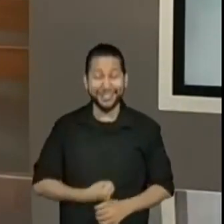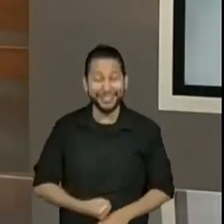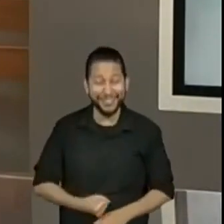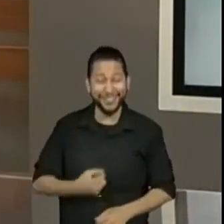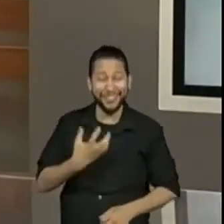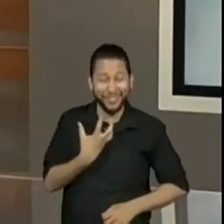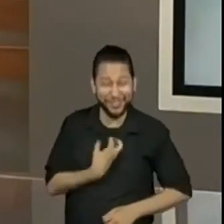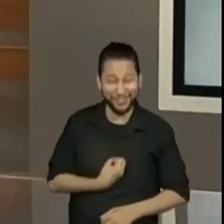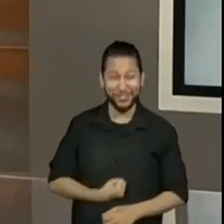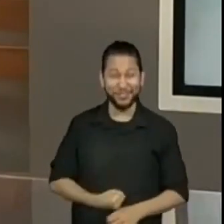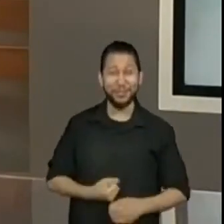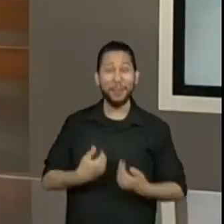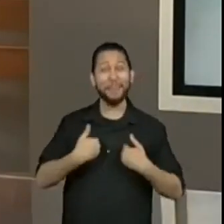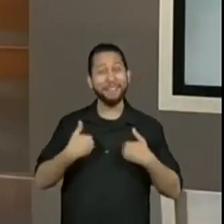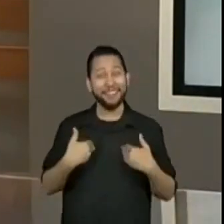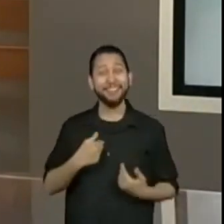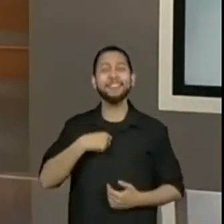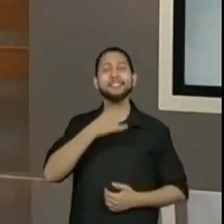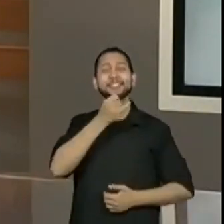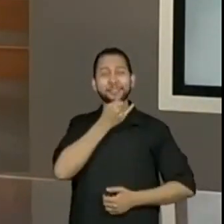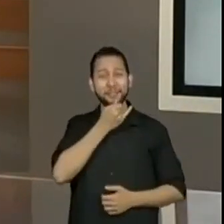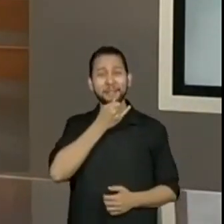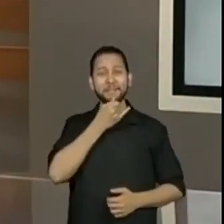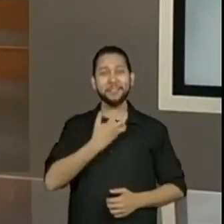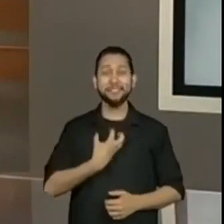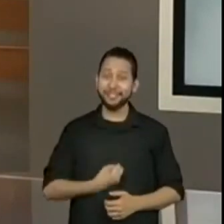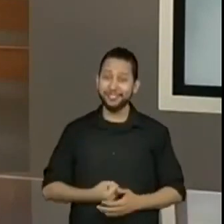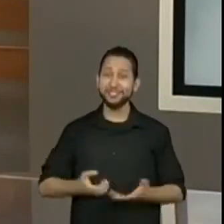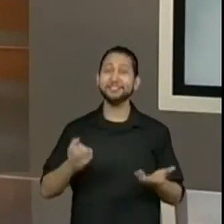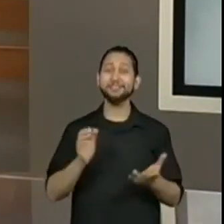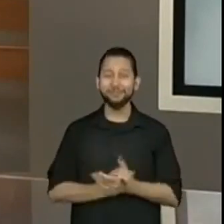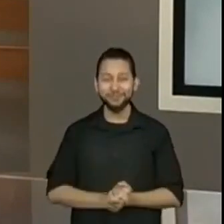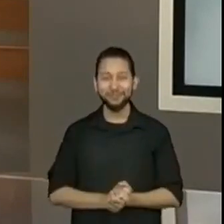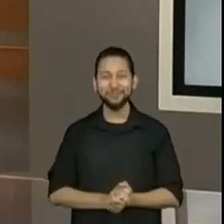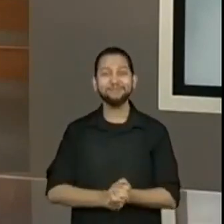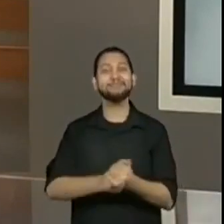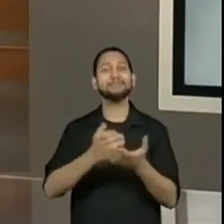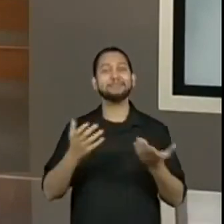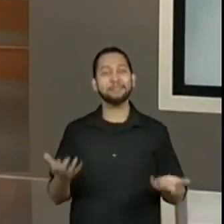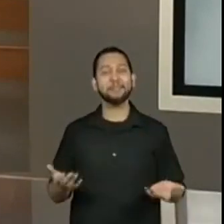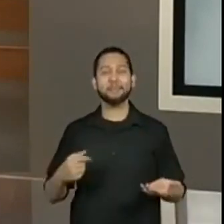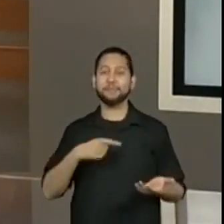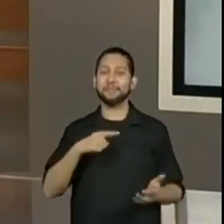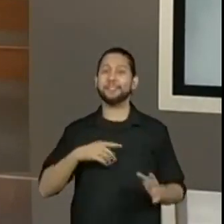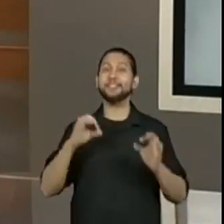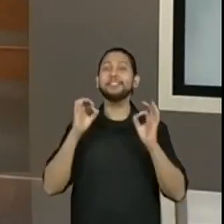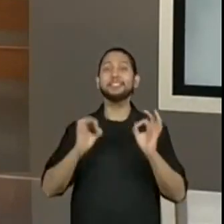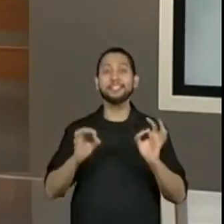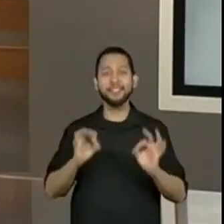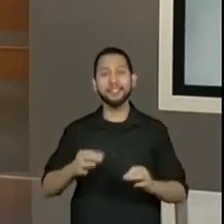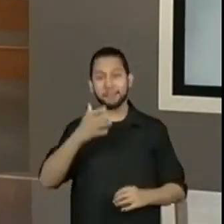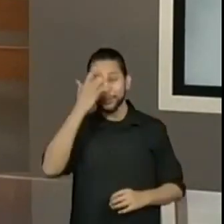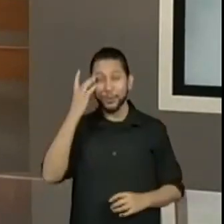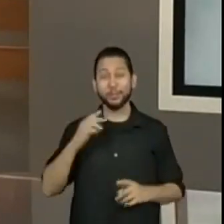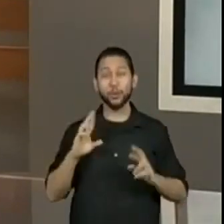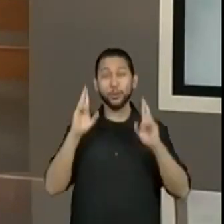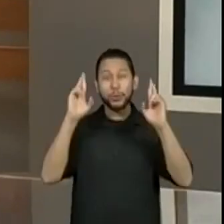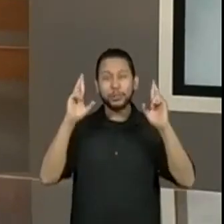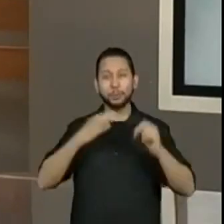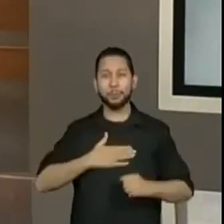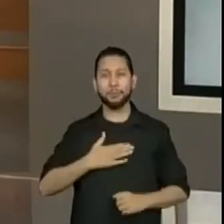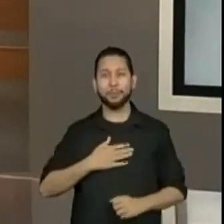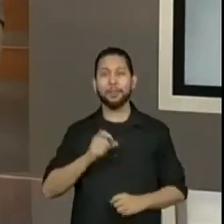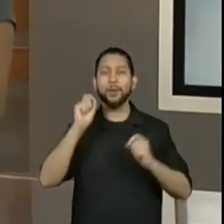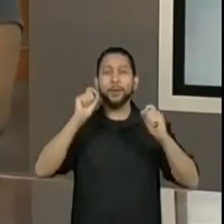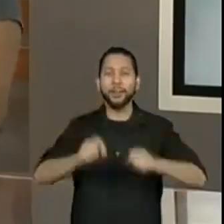eu sou o aluno que perco e fico triste. Tá? Mas, ó, eu tenho certeza que tem uma pessoa que tá torcendo por mim. Vocês querem saber